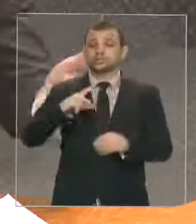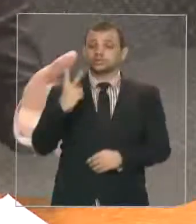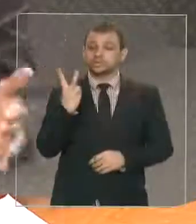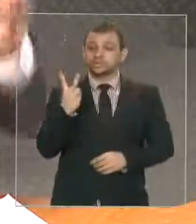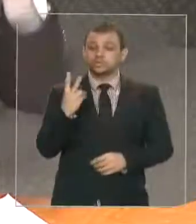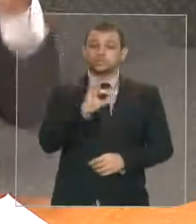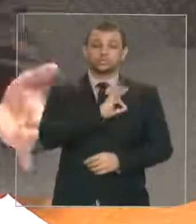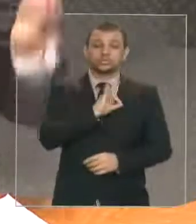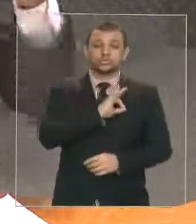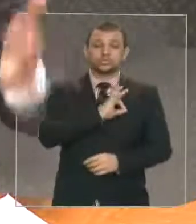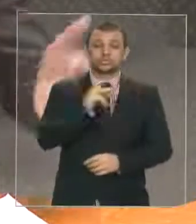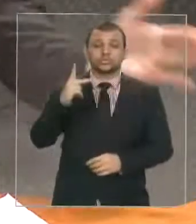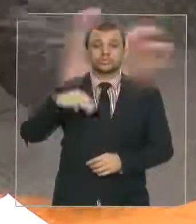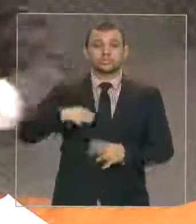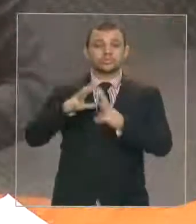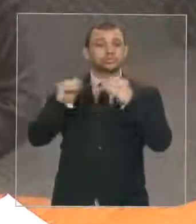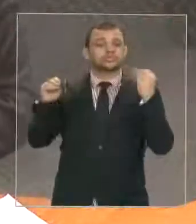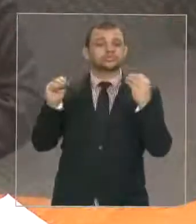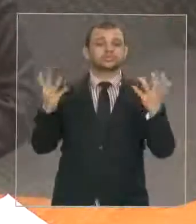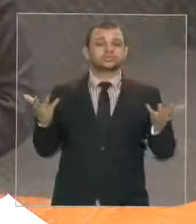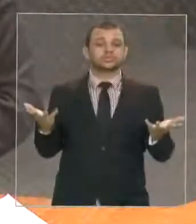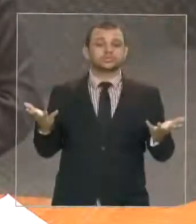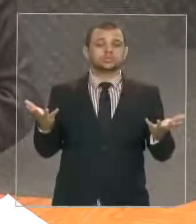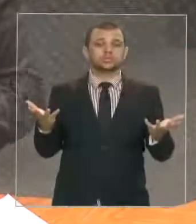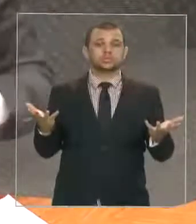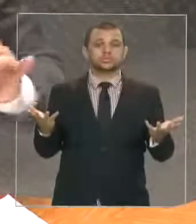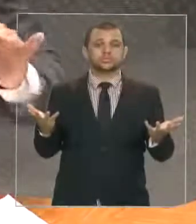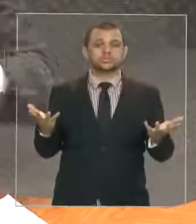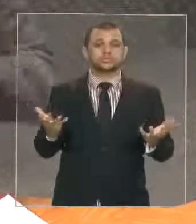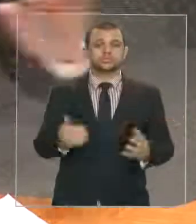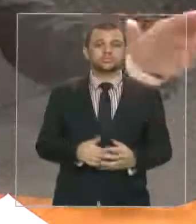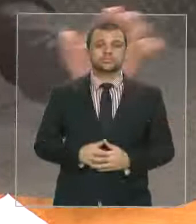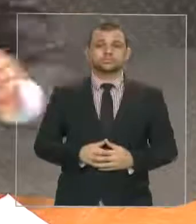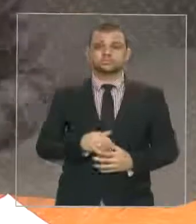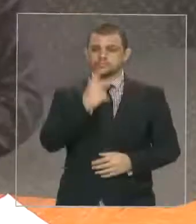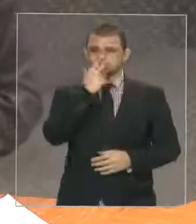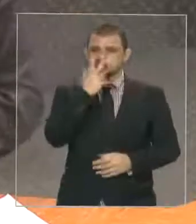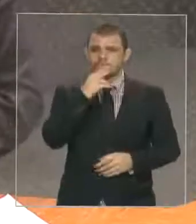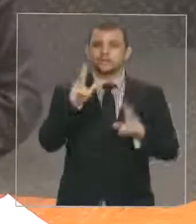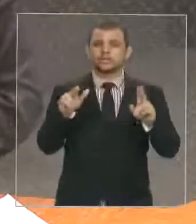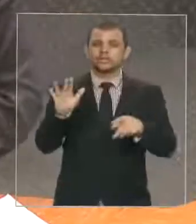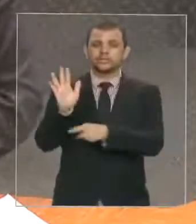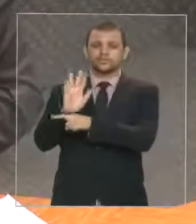policiais militares desaparecidos. Parece coisa de filme.